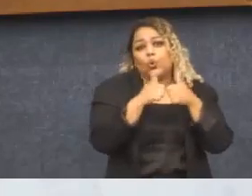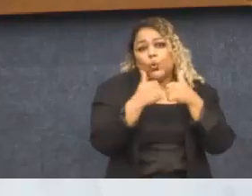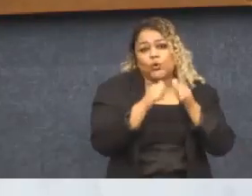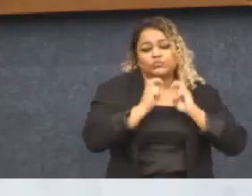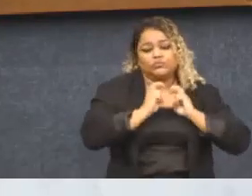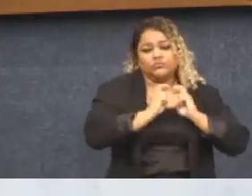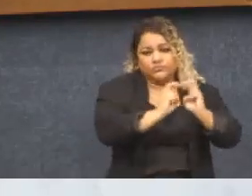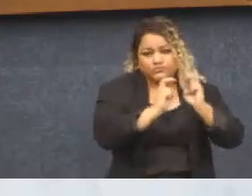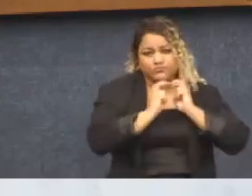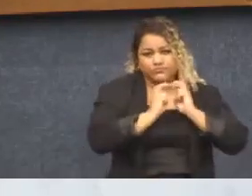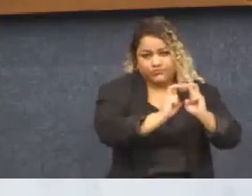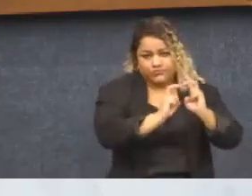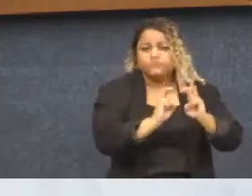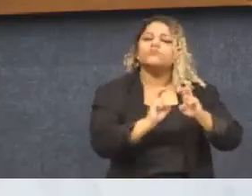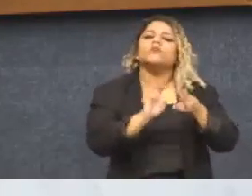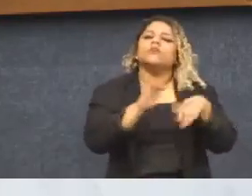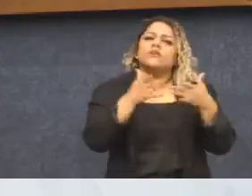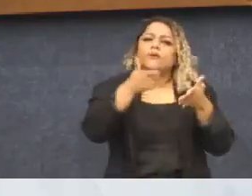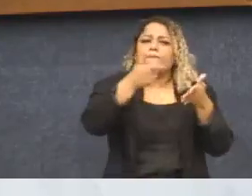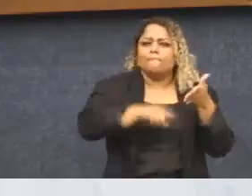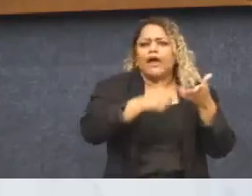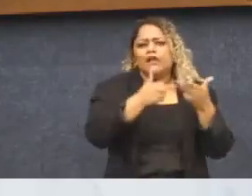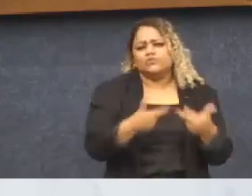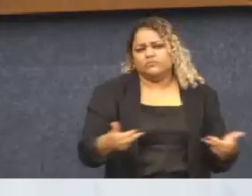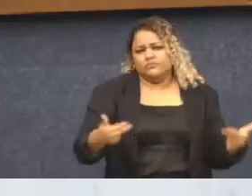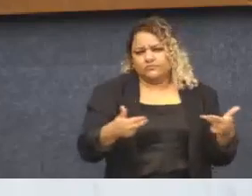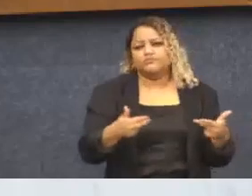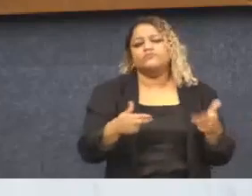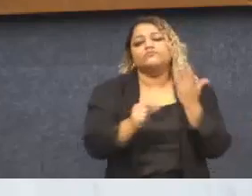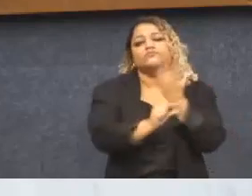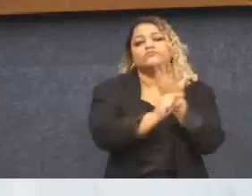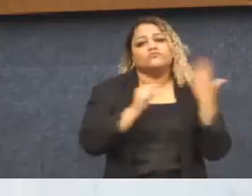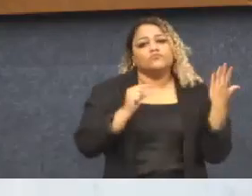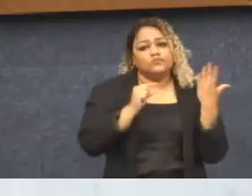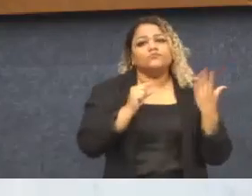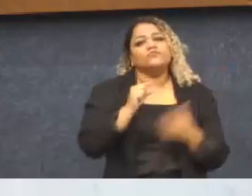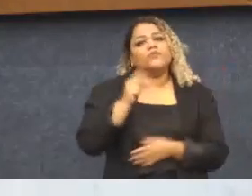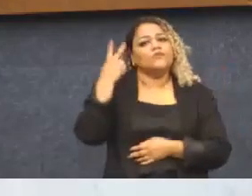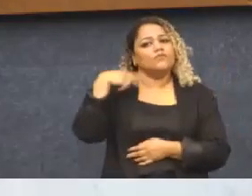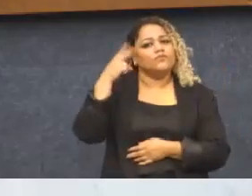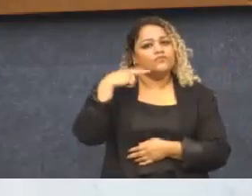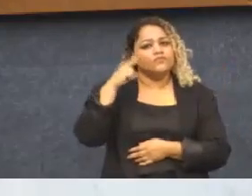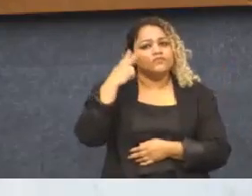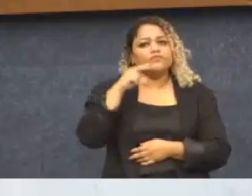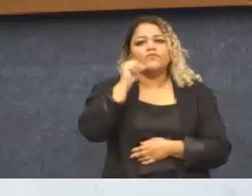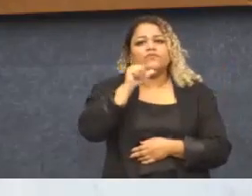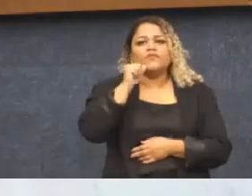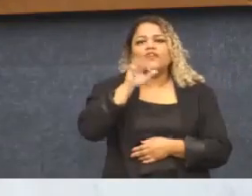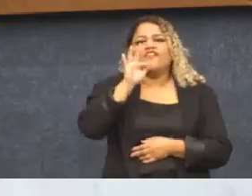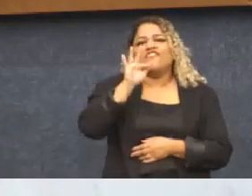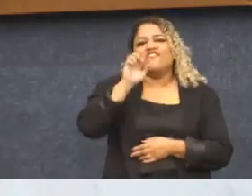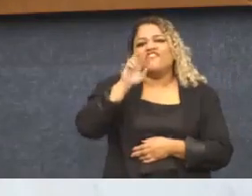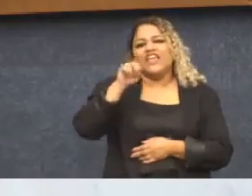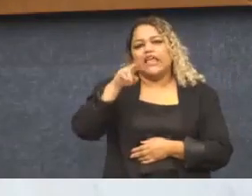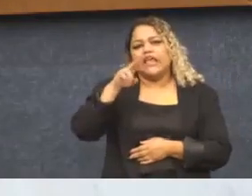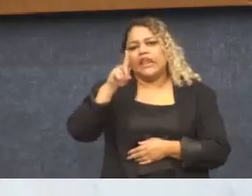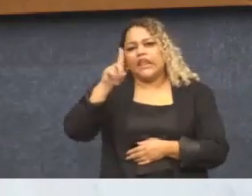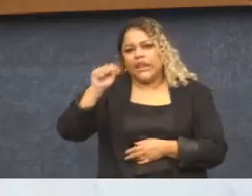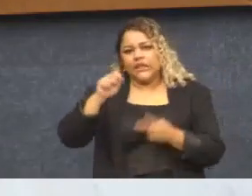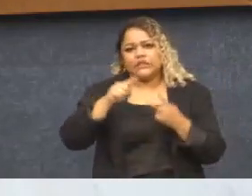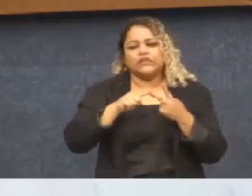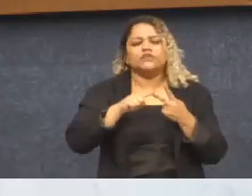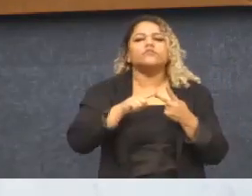por ônibus e dá outras providências. Autoria: vereadora Fernanda Pereira Altoé, Braulio